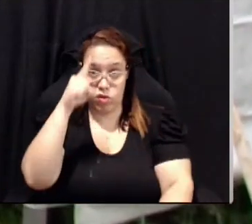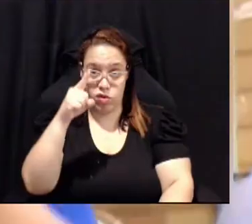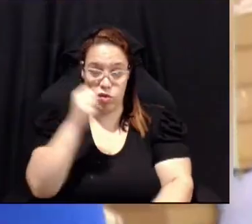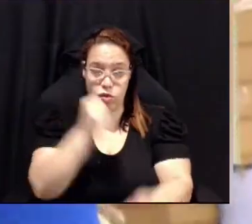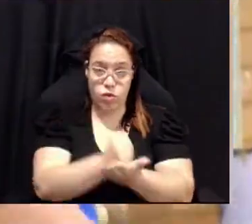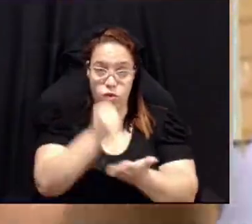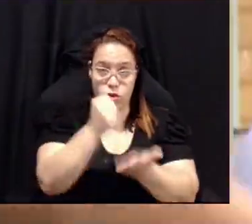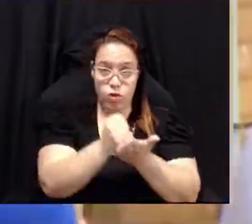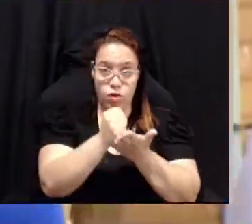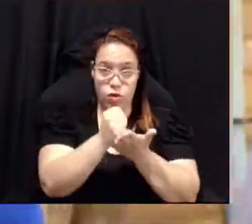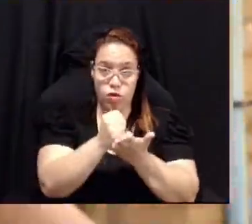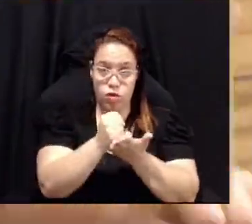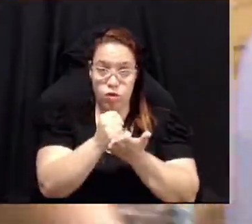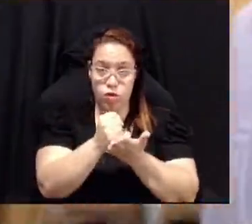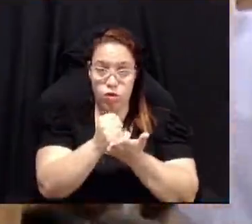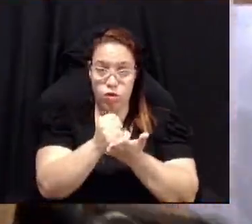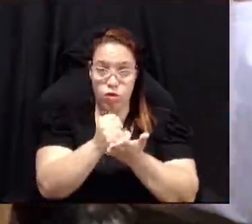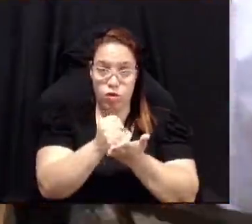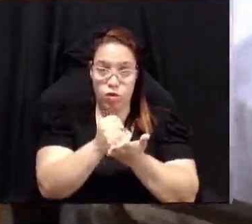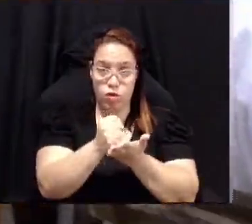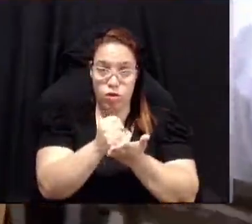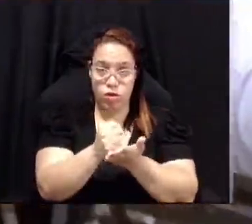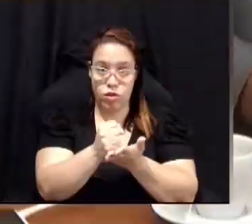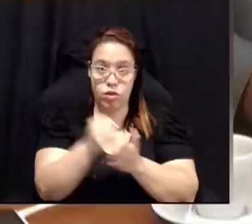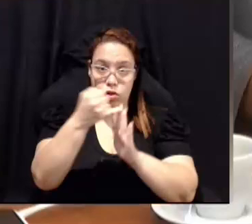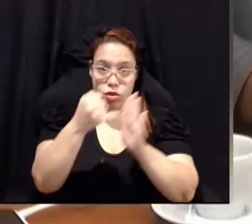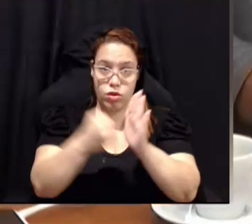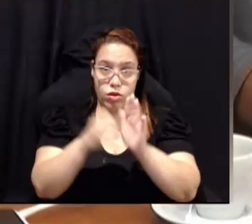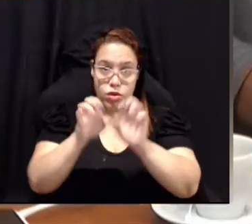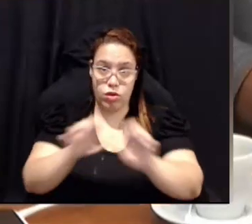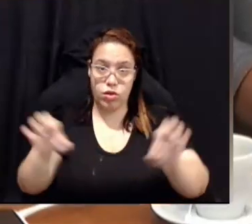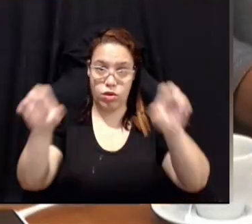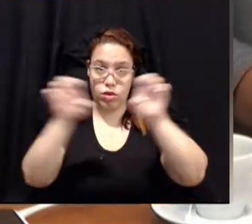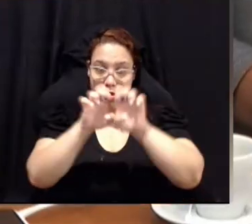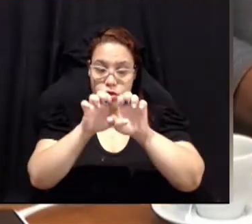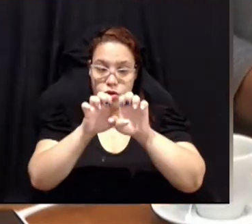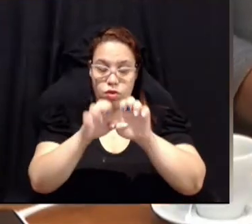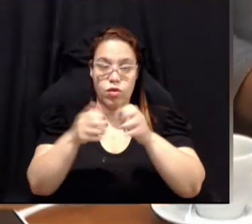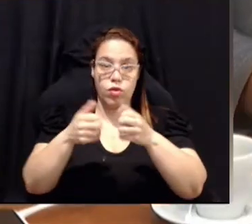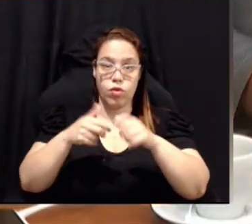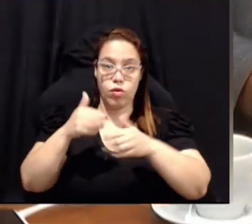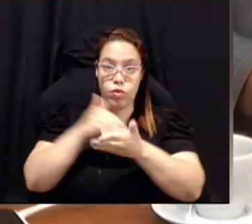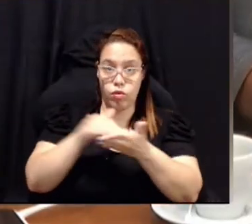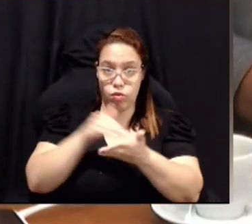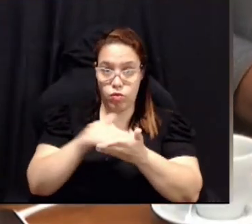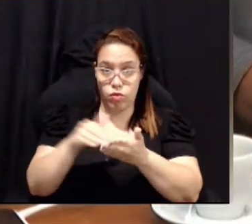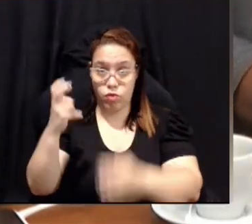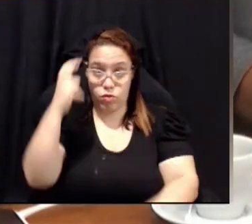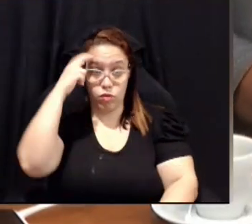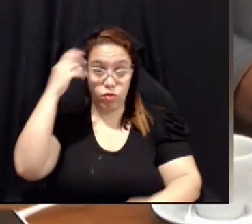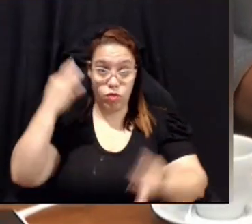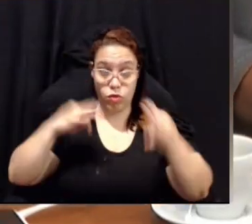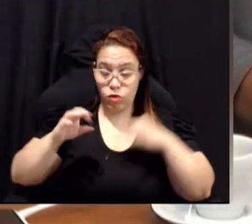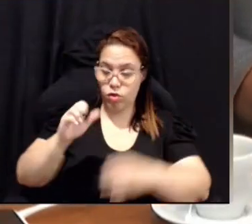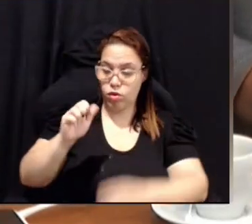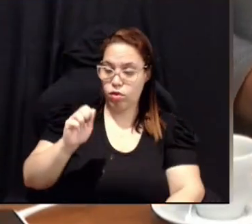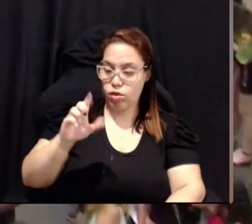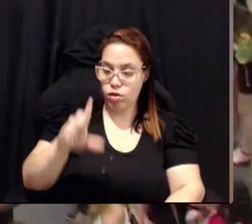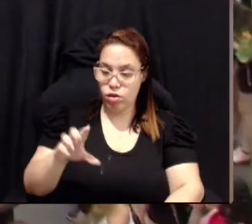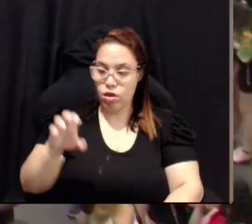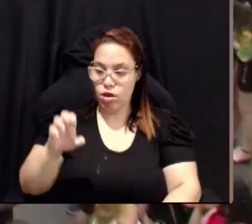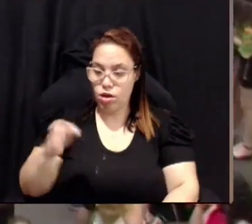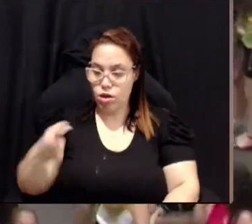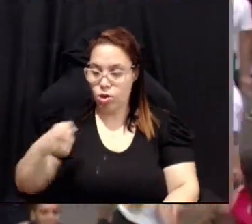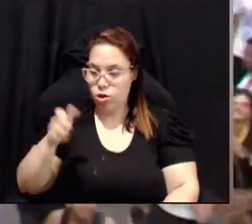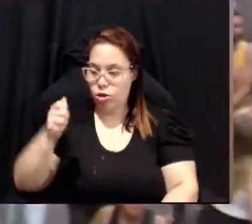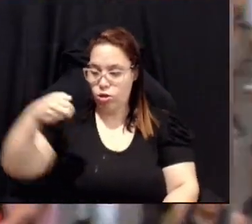para garantir a infraestrutura dos blocos. A secretária municipal de Cultura e Turismo, Alexandra Caprioli, destacou